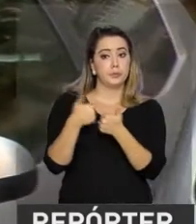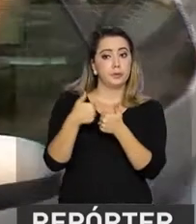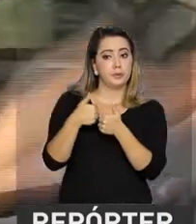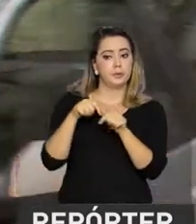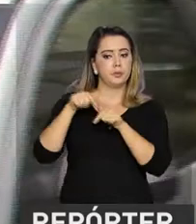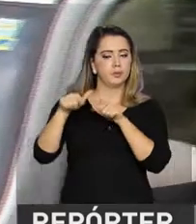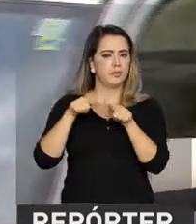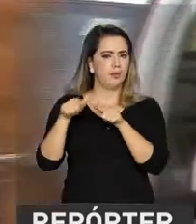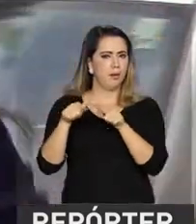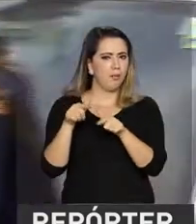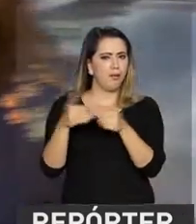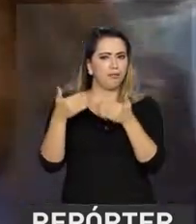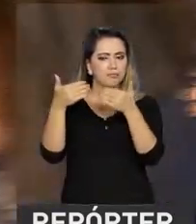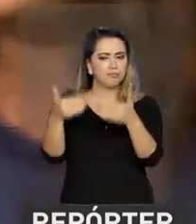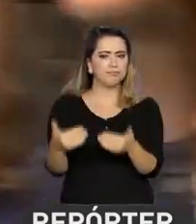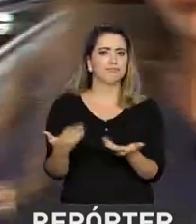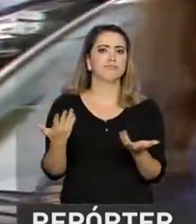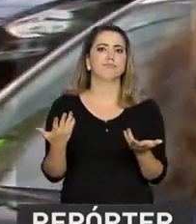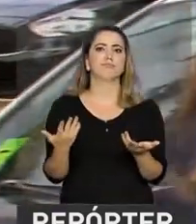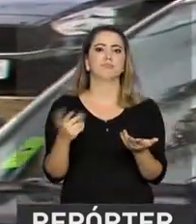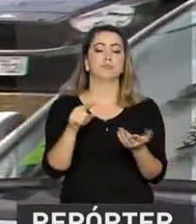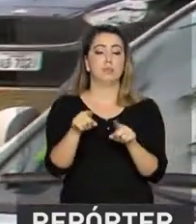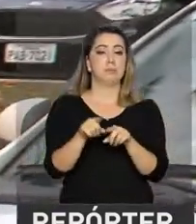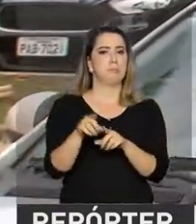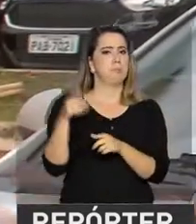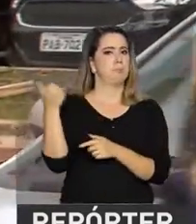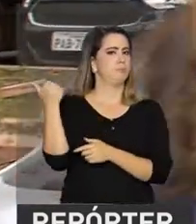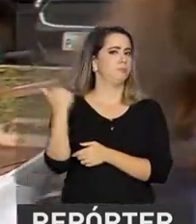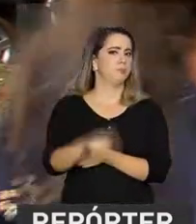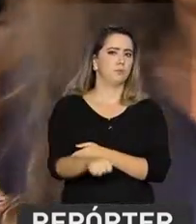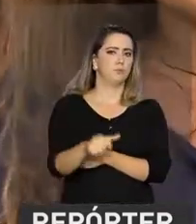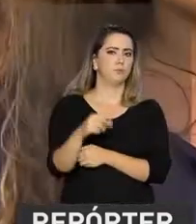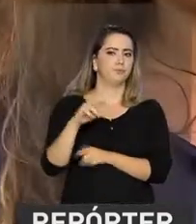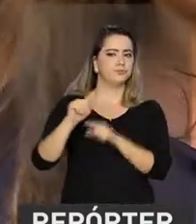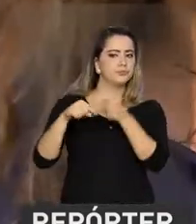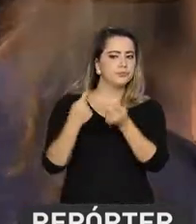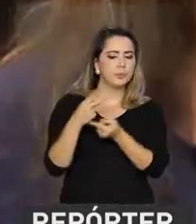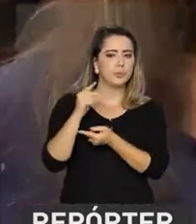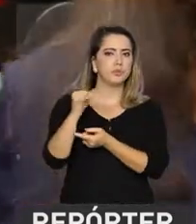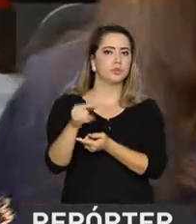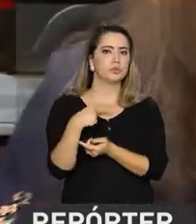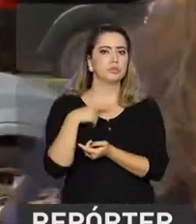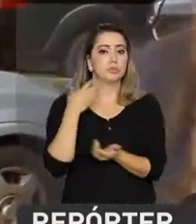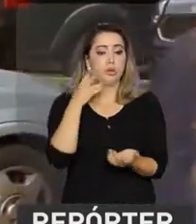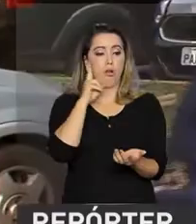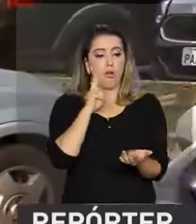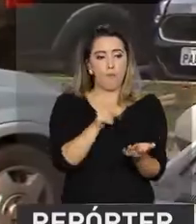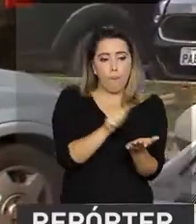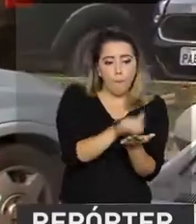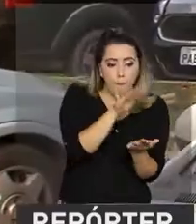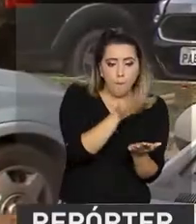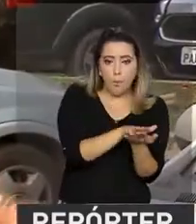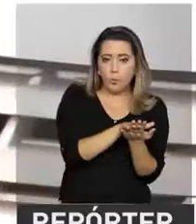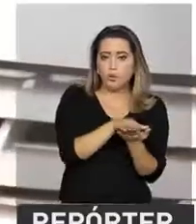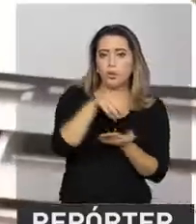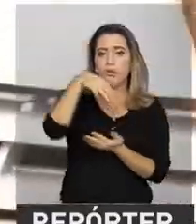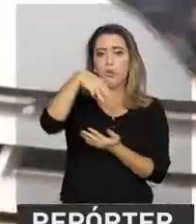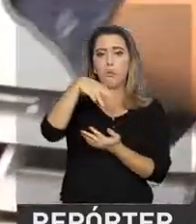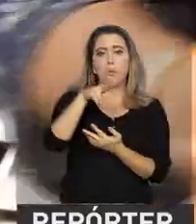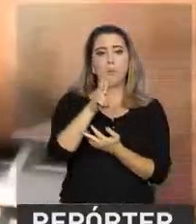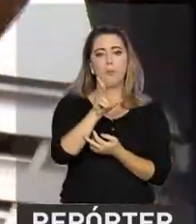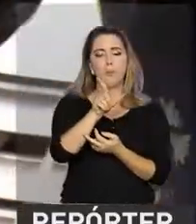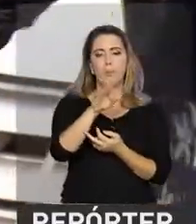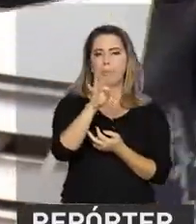público em frente ao trabalho eo pior poucos dias depois ela foi notificada de uma multa